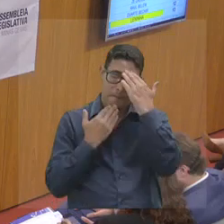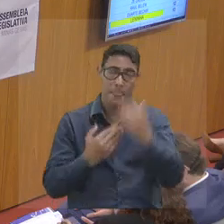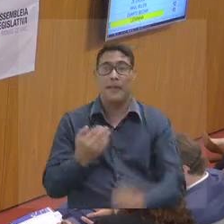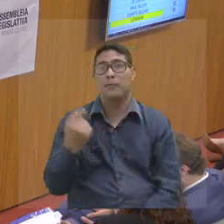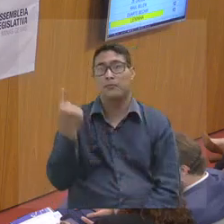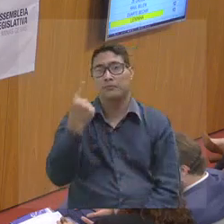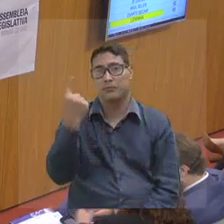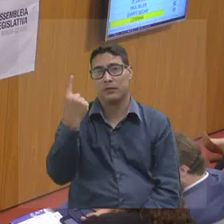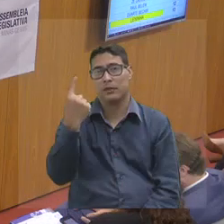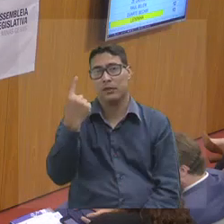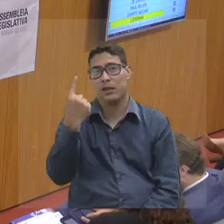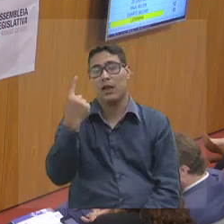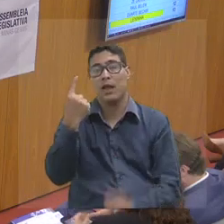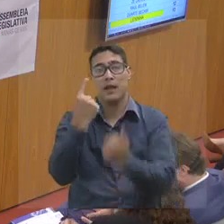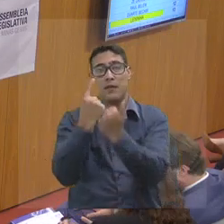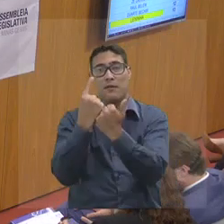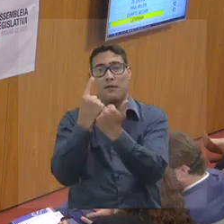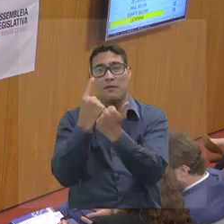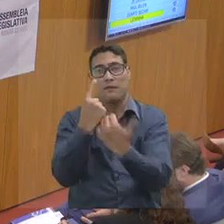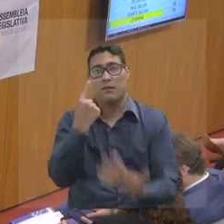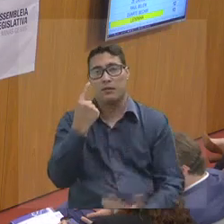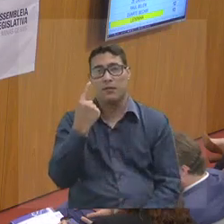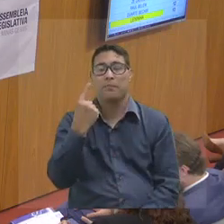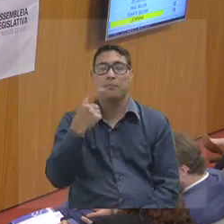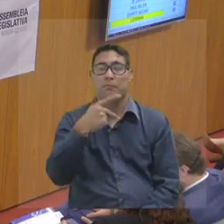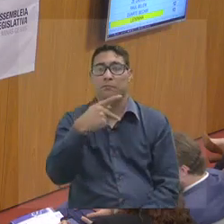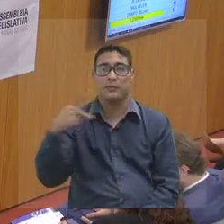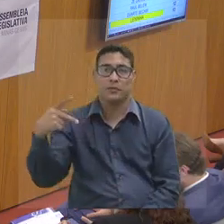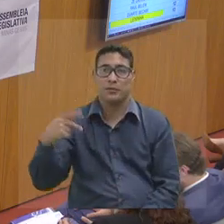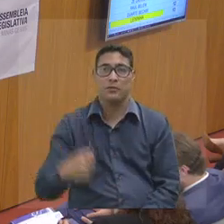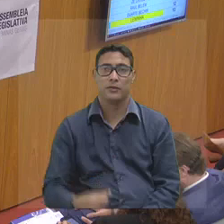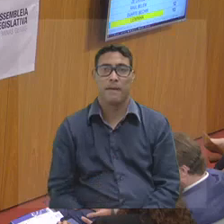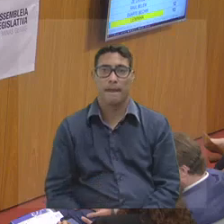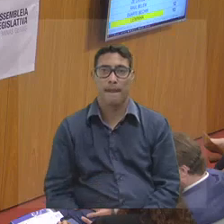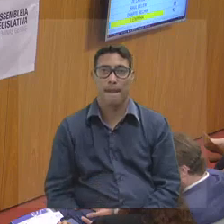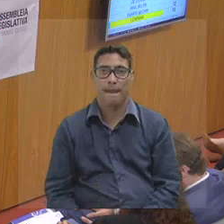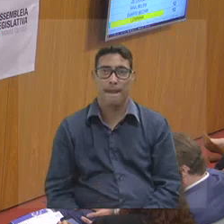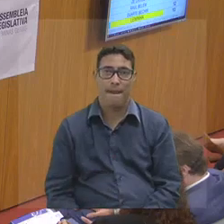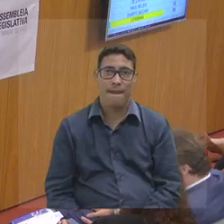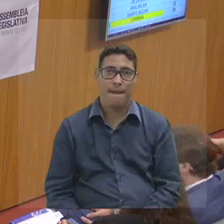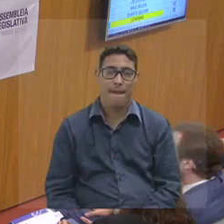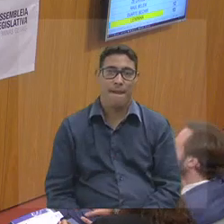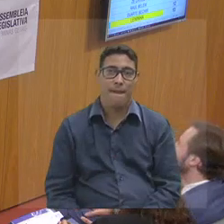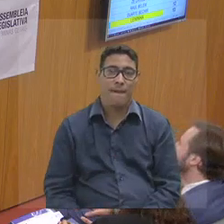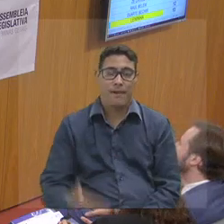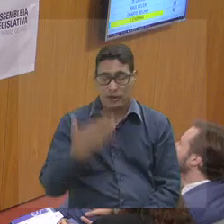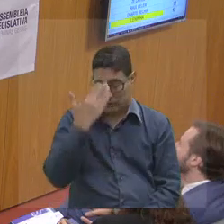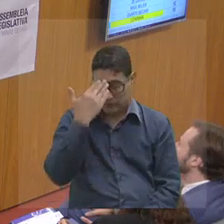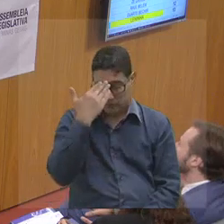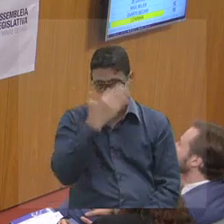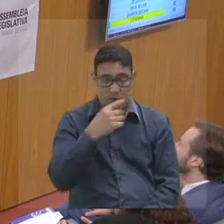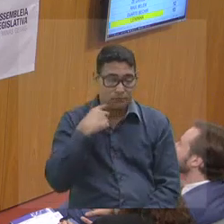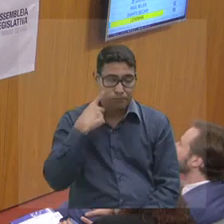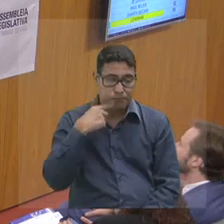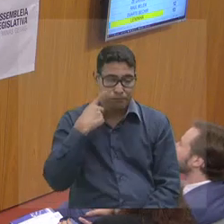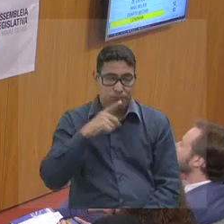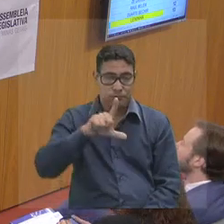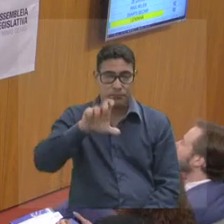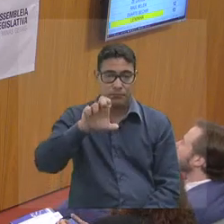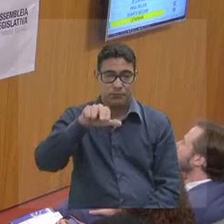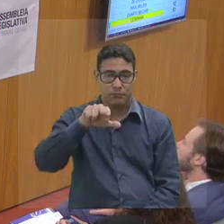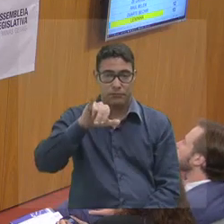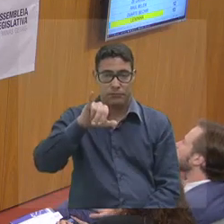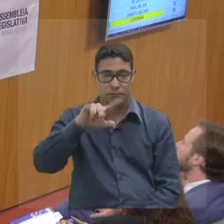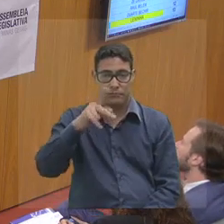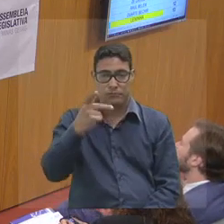vice-presidente Leninha tem a palavra secretária Marília muito obrigada deputada Leninha pelas suas considerações E